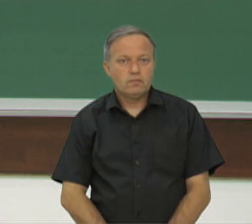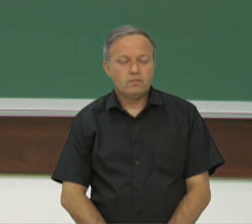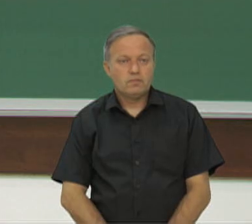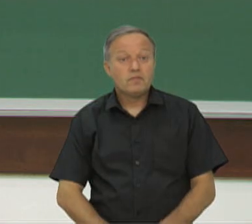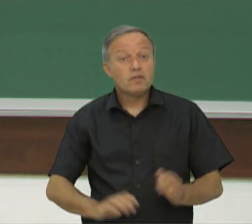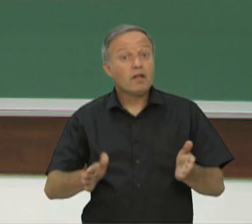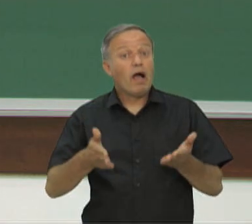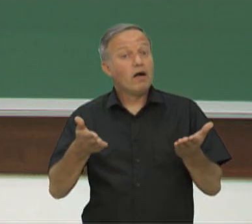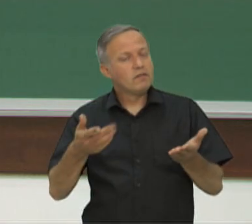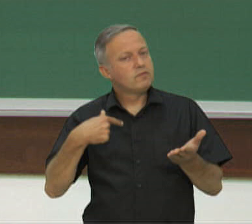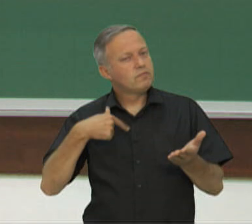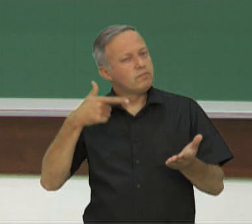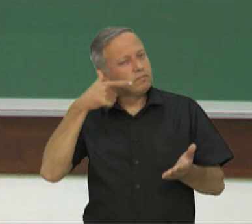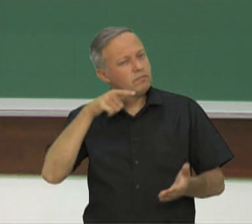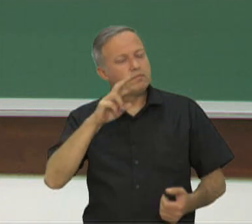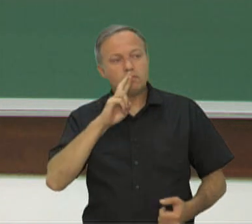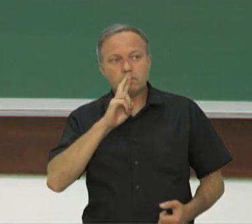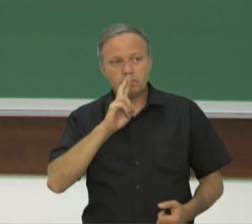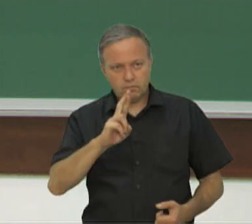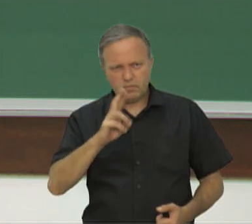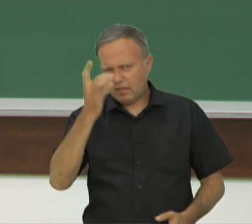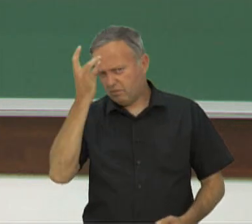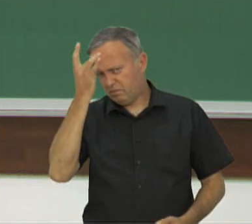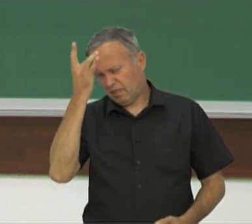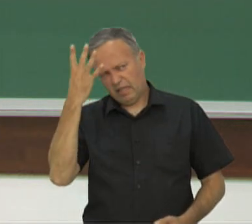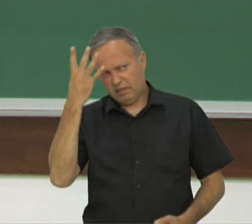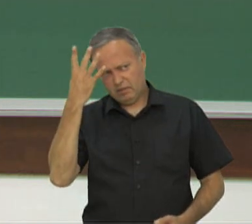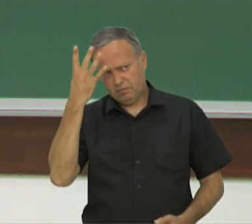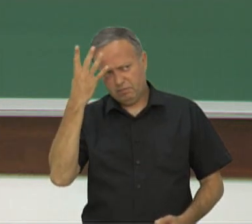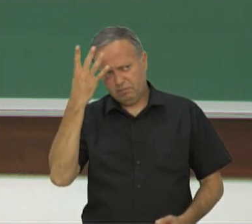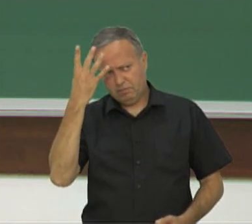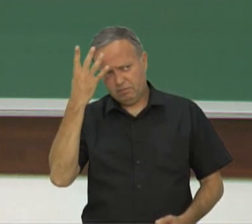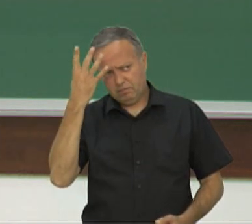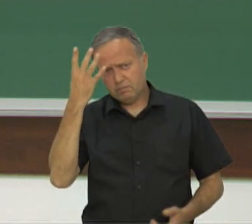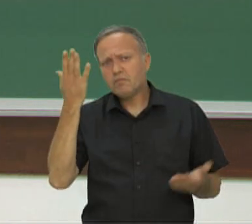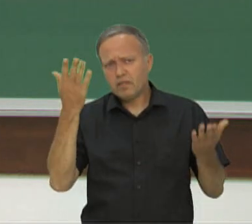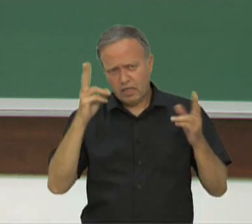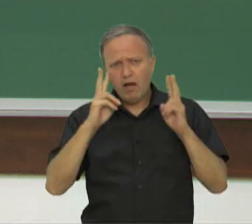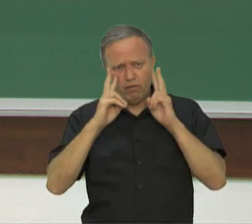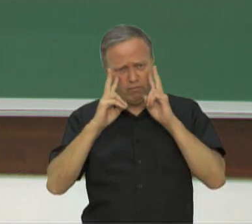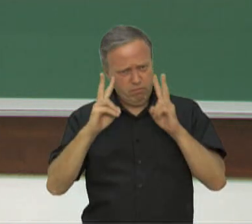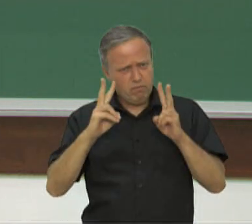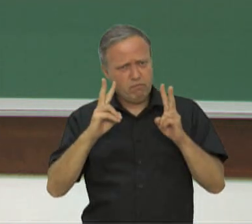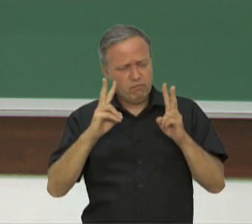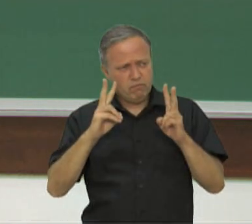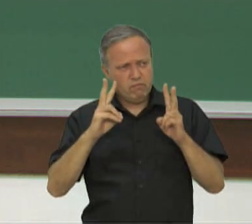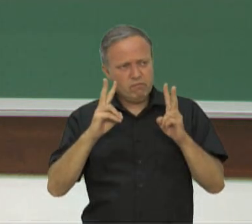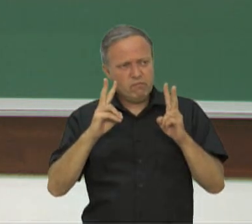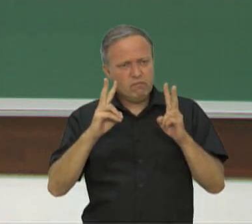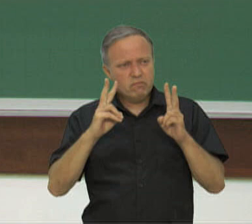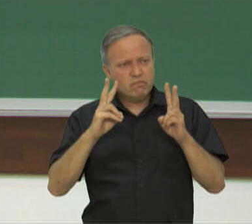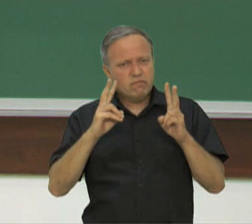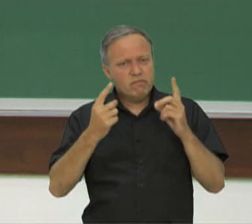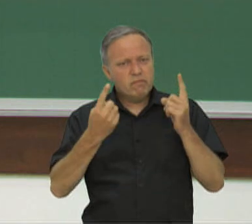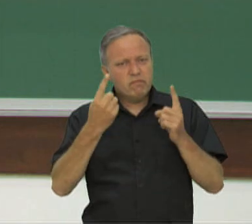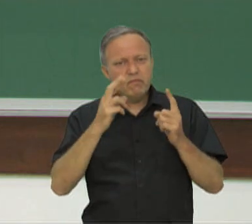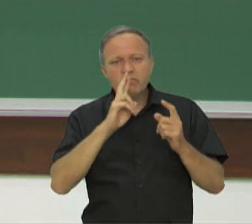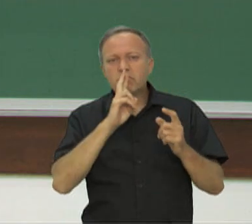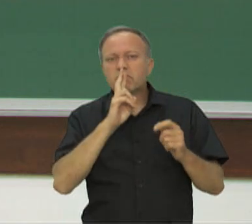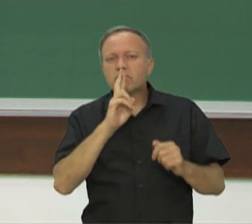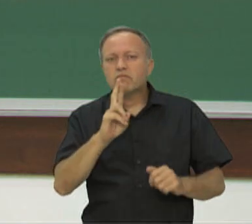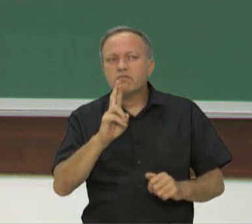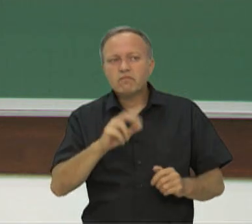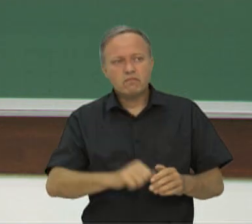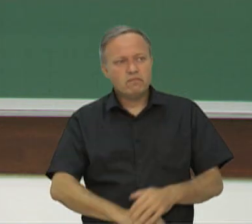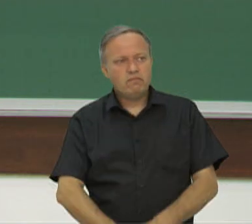E daí, pessoal, conseguiram responder? Fácil, né? Não é difícil, não. A gente acabou de ver sobre isso, né? Então, vamos ver qual é a resposta?